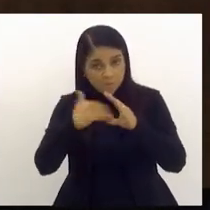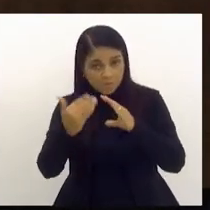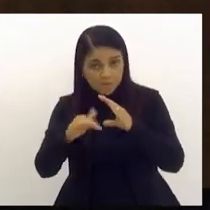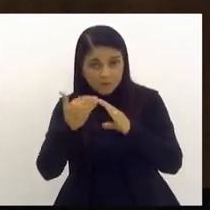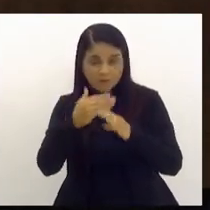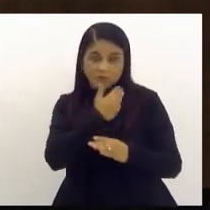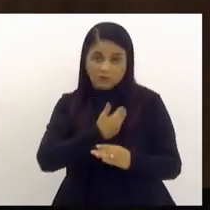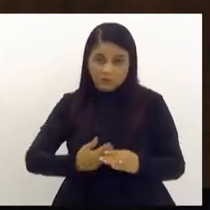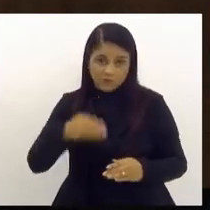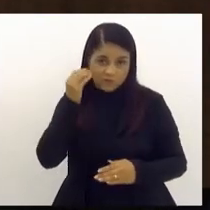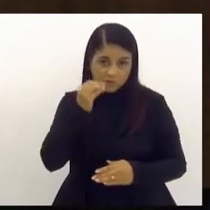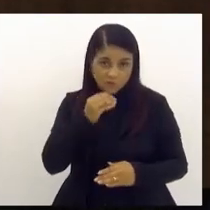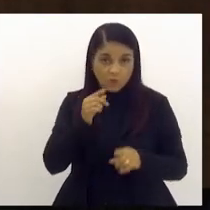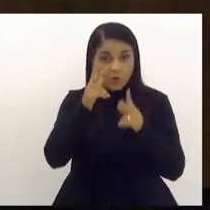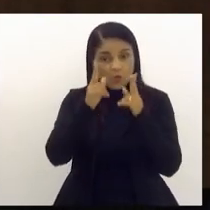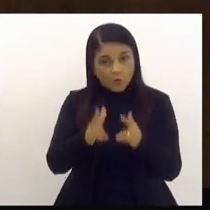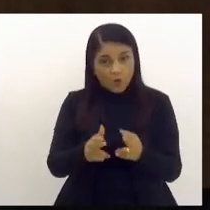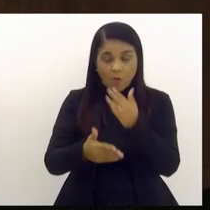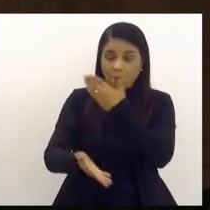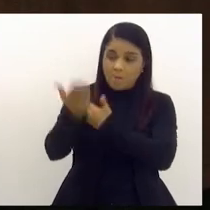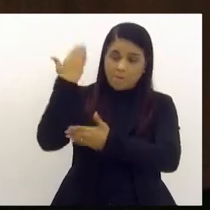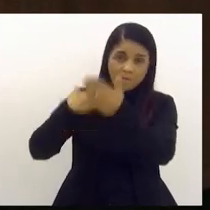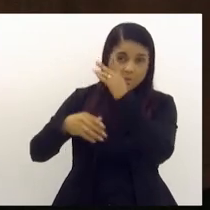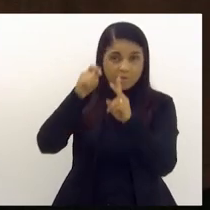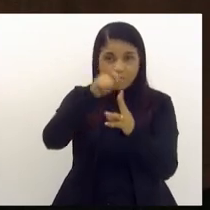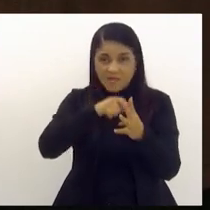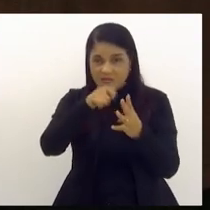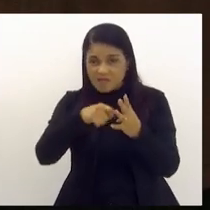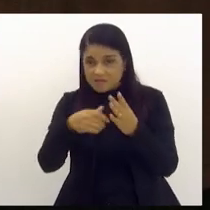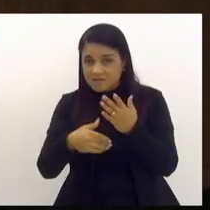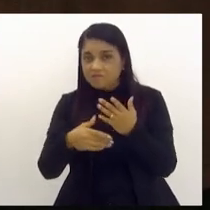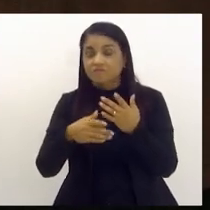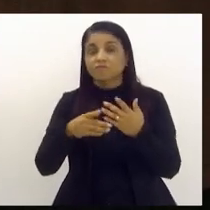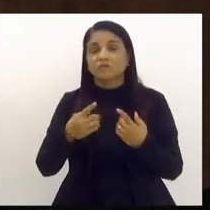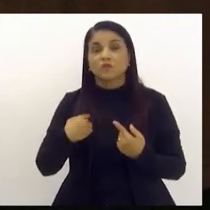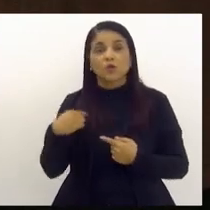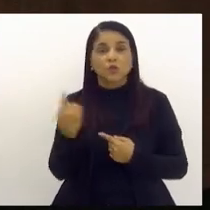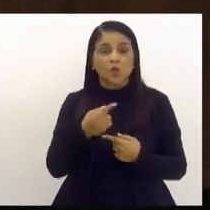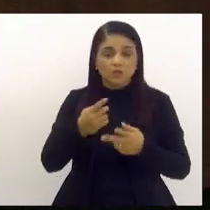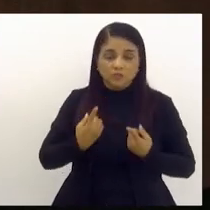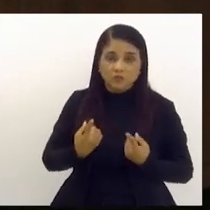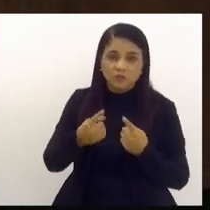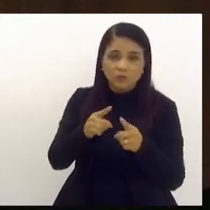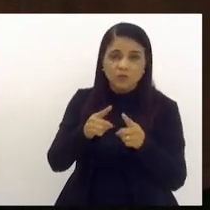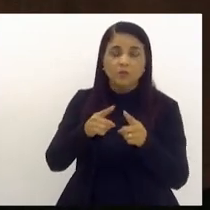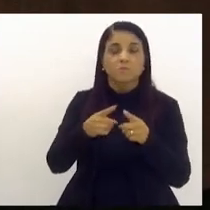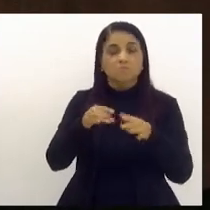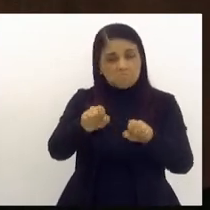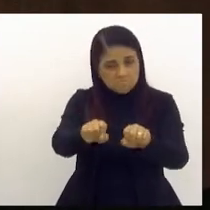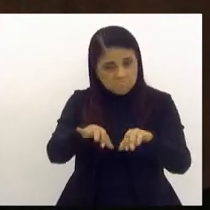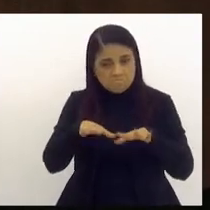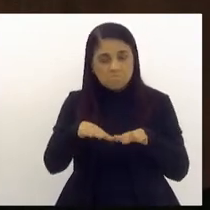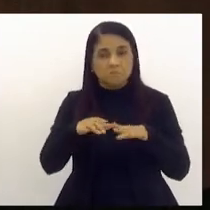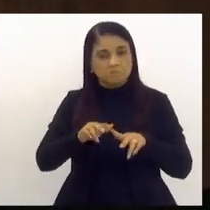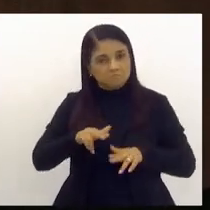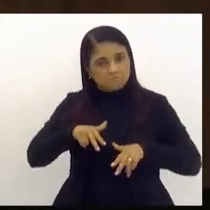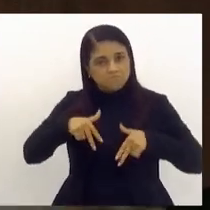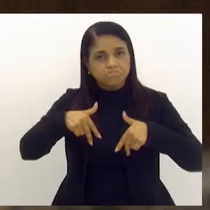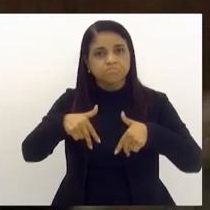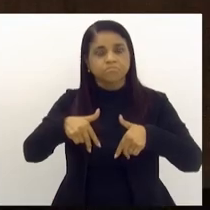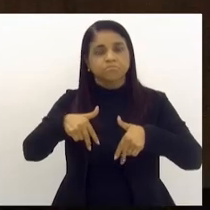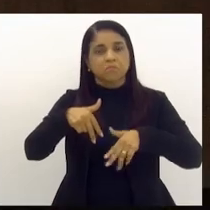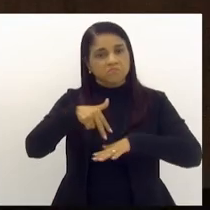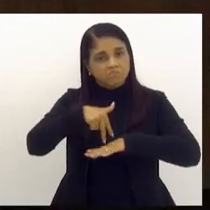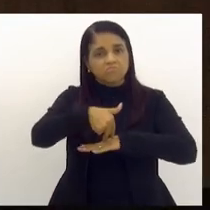pelo governador, aconteceu alguns meses atrás, quando a gente combateu, e de novo o parlamento teve uma postura importante,